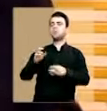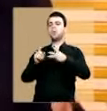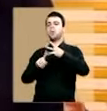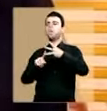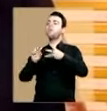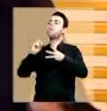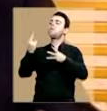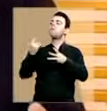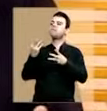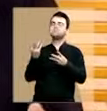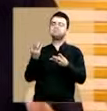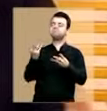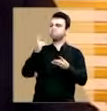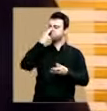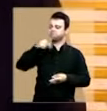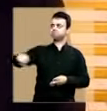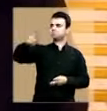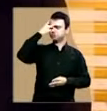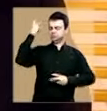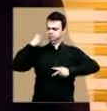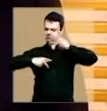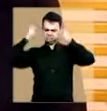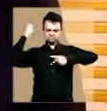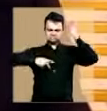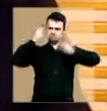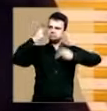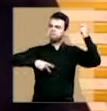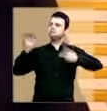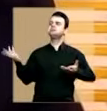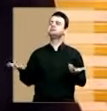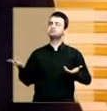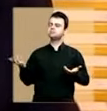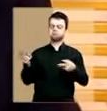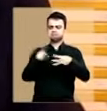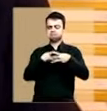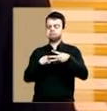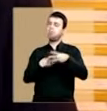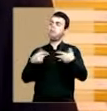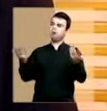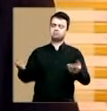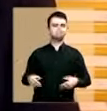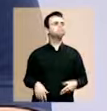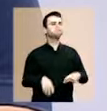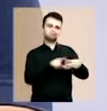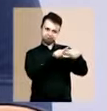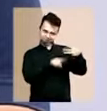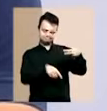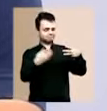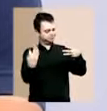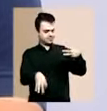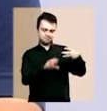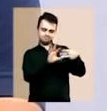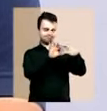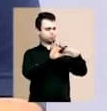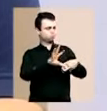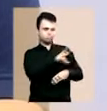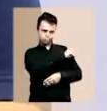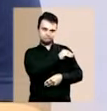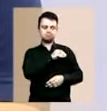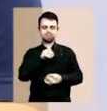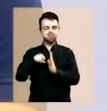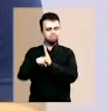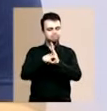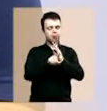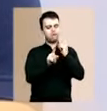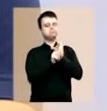bem? Ou é uma falta de generosidade, talvez, do ser humano com as coisas que o cercam? É um pouco de tudo, na verdade, né? A gente estuda muito